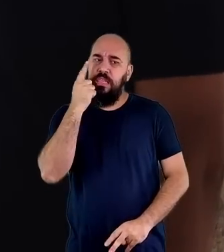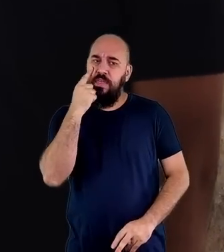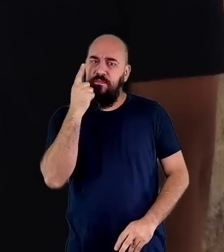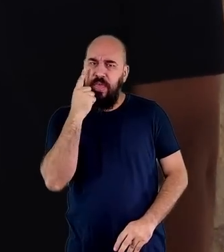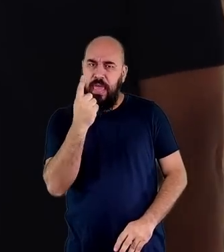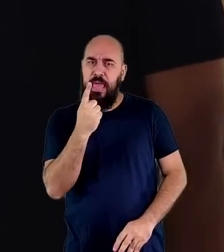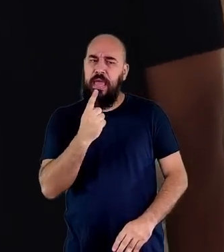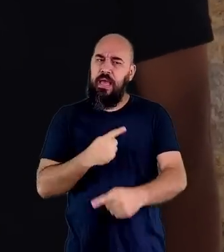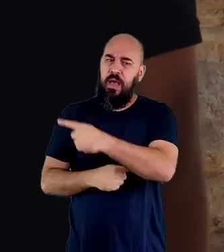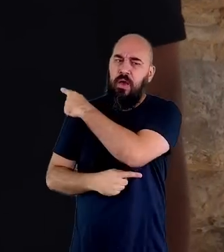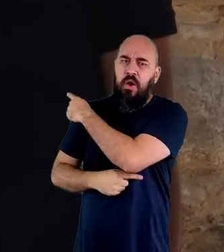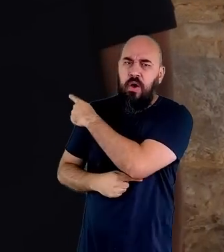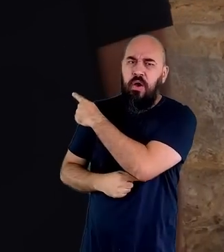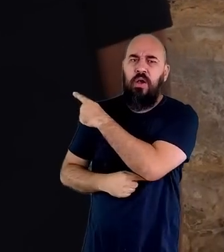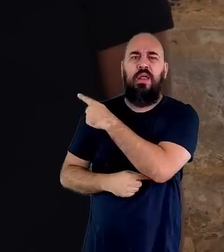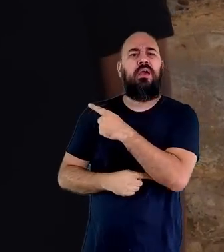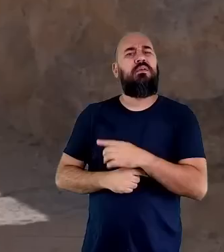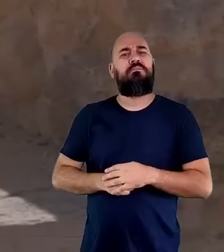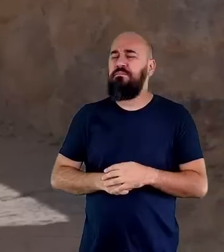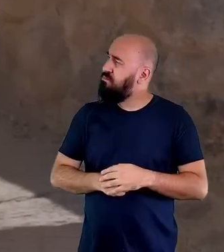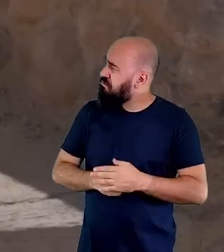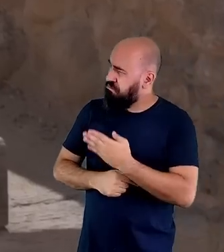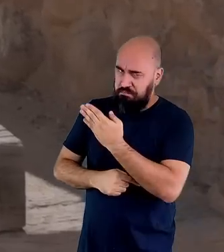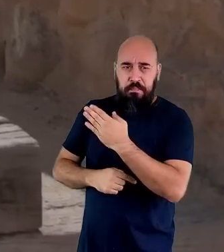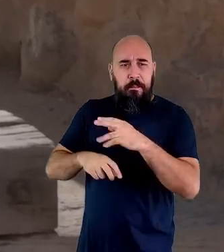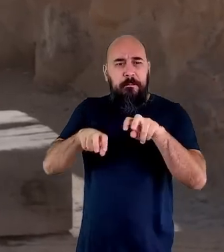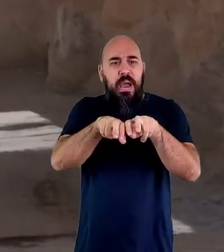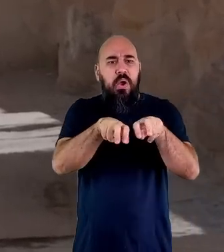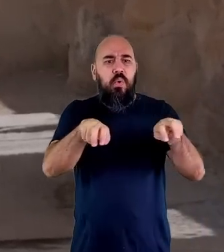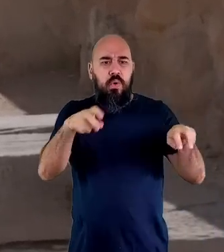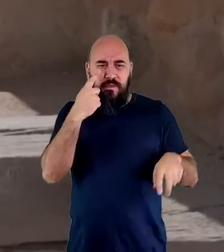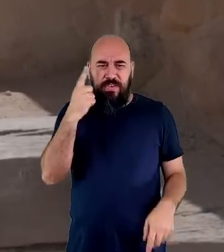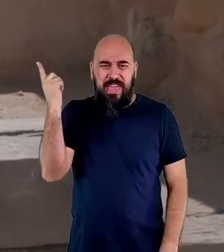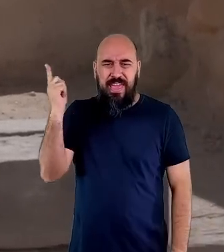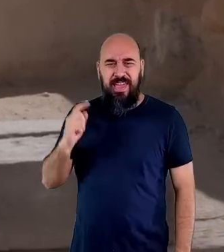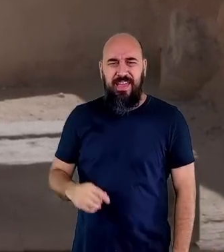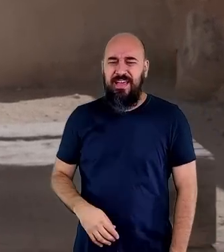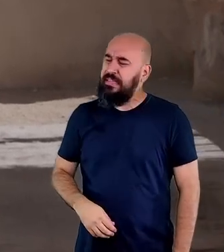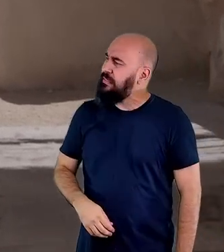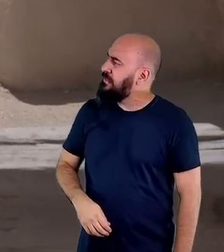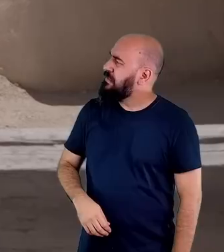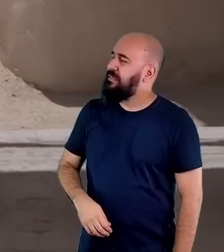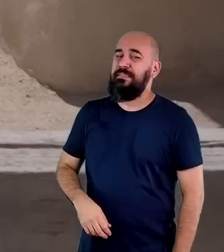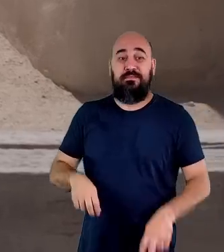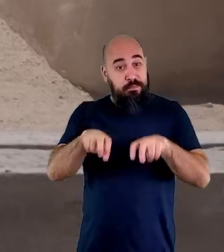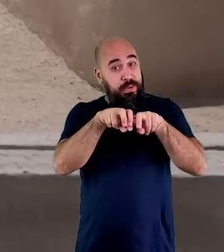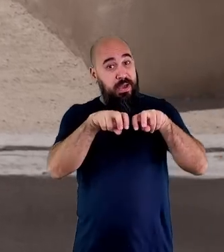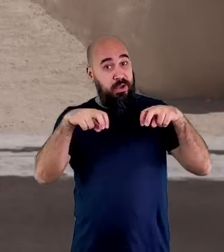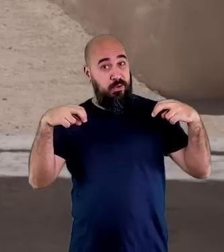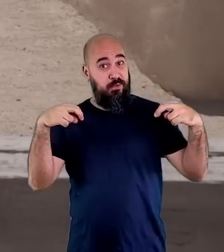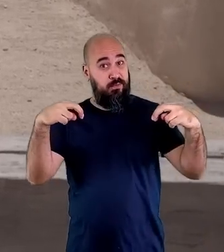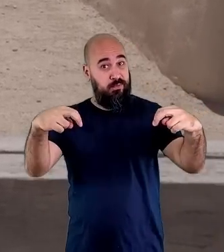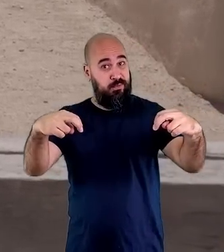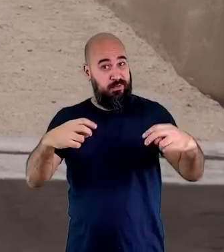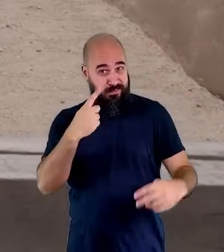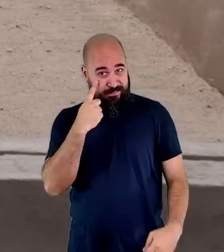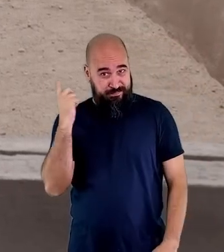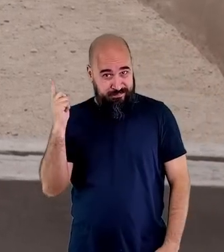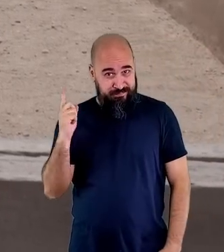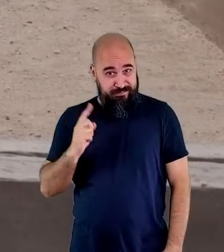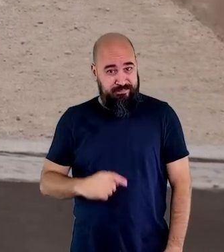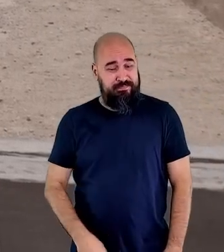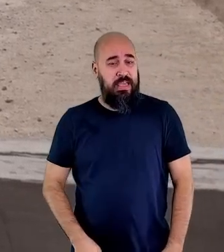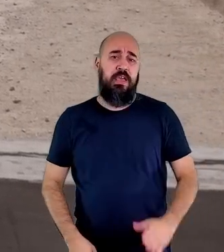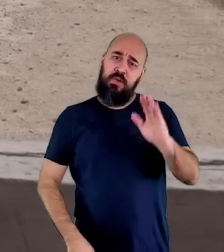preservado alguns bancos que são encostados na parede. Percebe aqui? O que lugar seria este? Eu já fiz menção em programas anteriores, mas